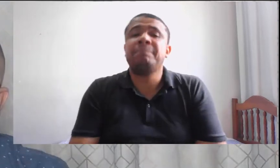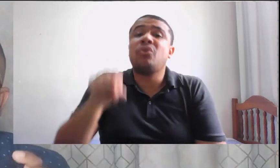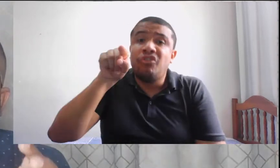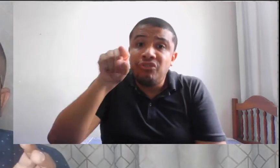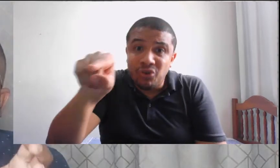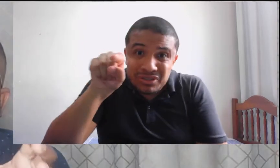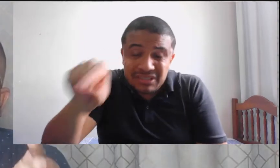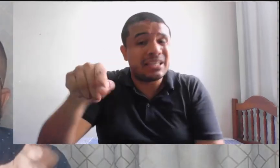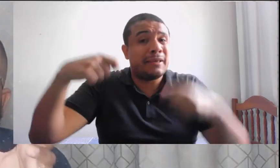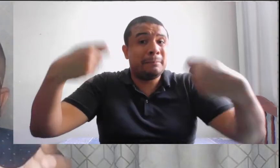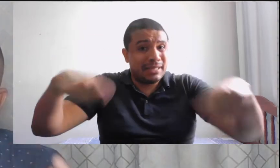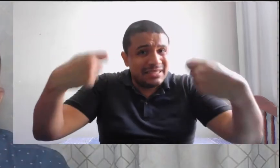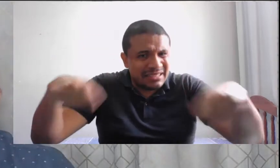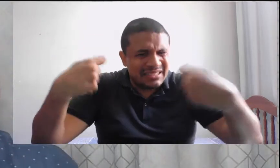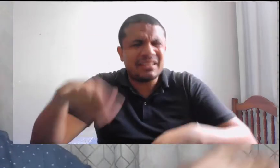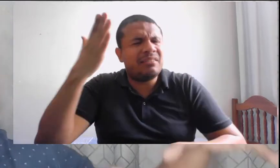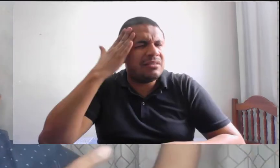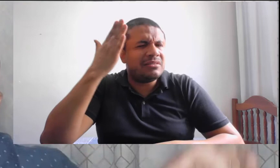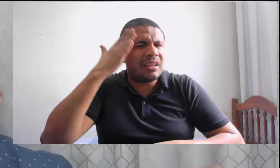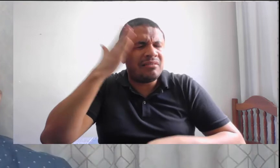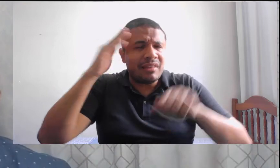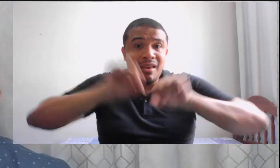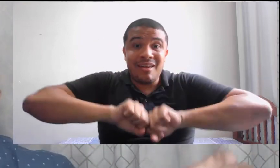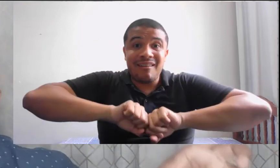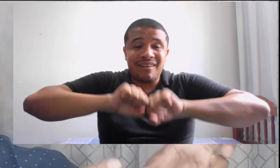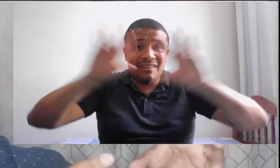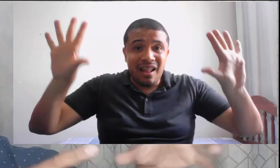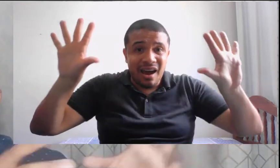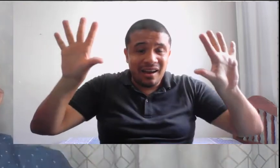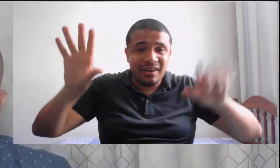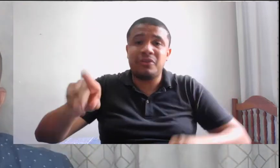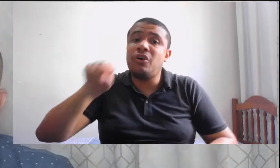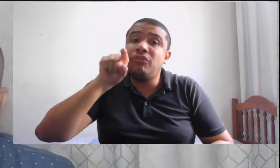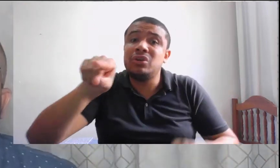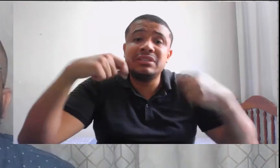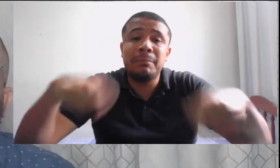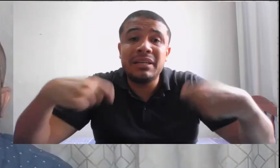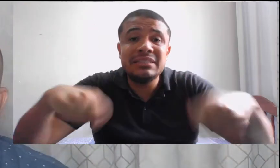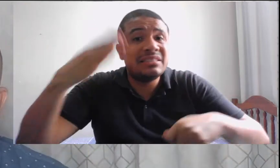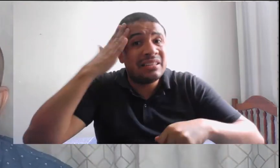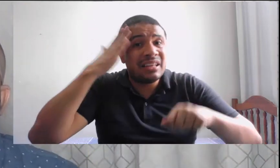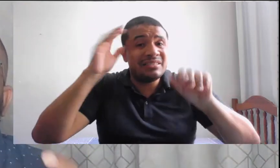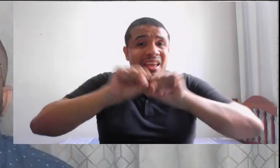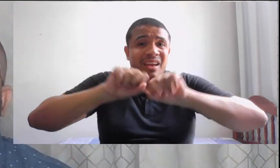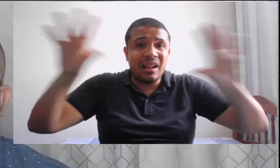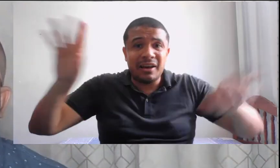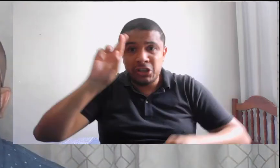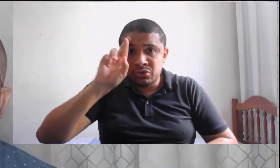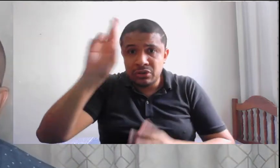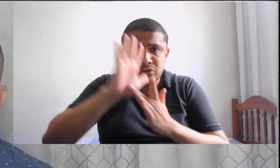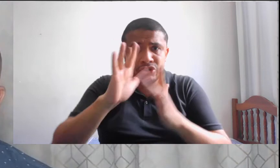Você precisa, pai, entender que quem precisa reinar, quem precisa estar dentro do barco da sua vida é o